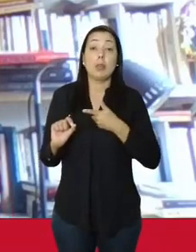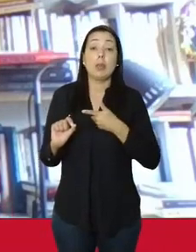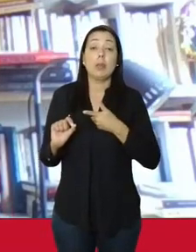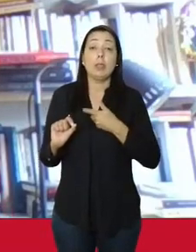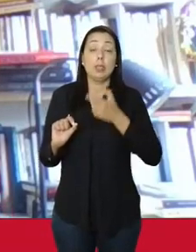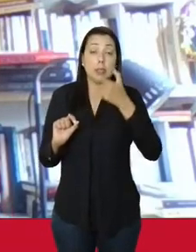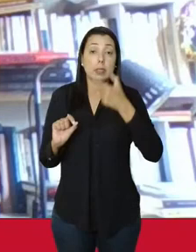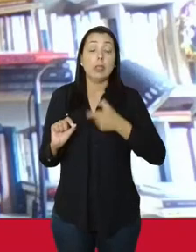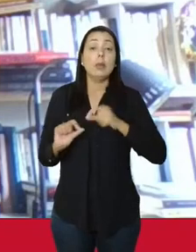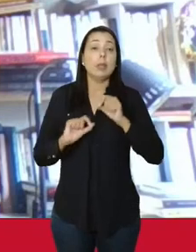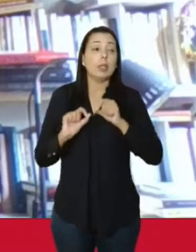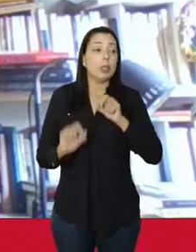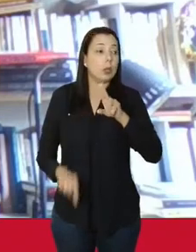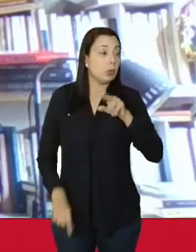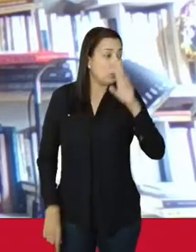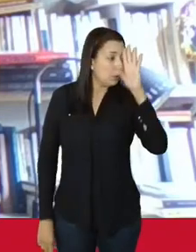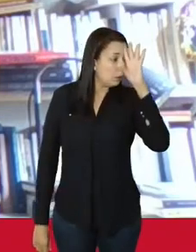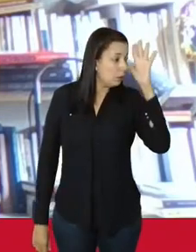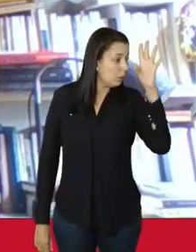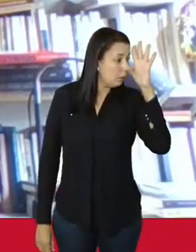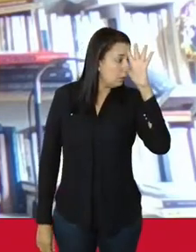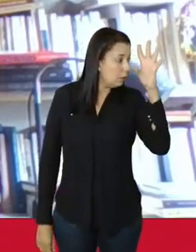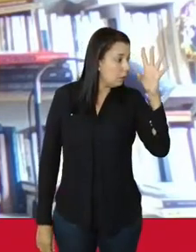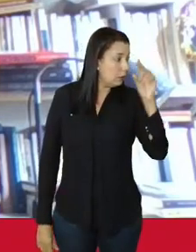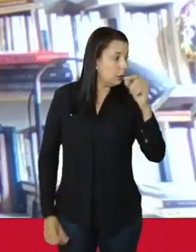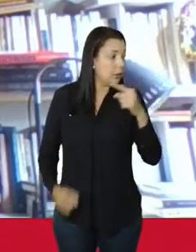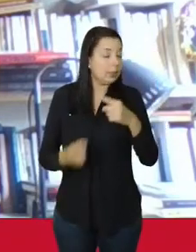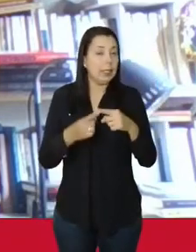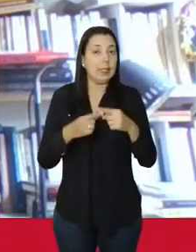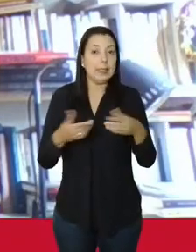pelo menos, não imaginava viver outro golpe.